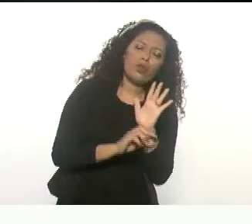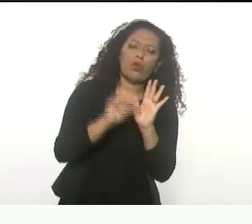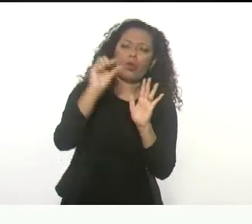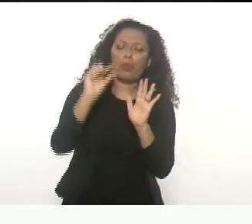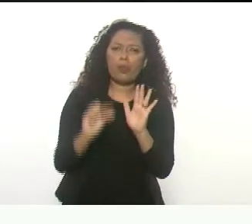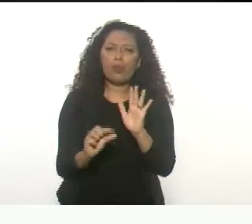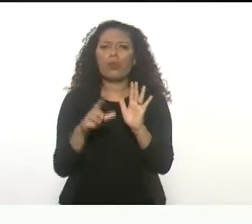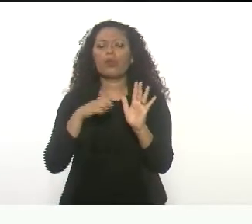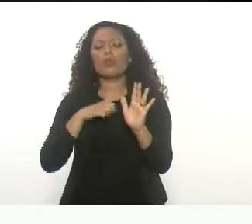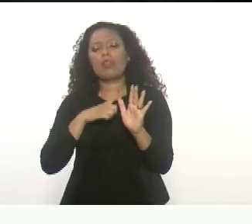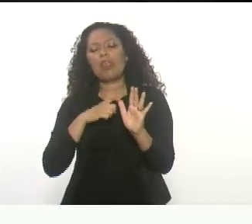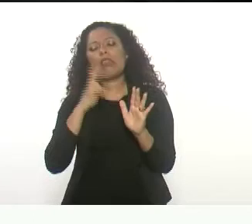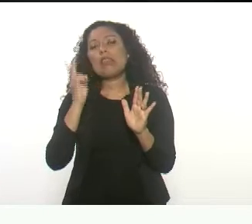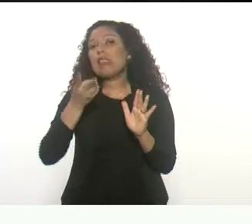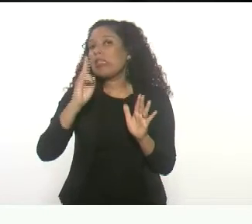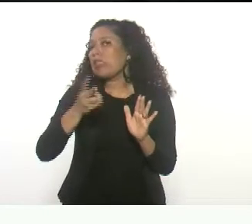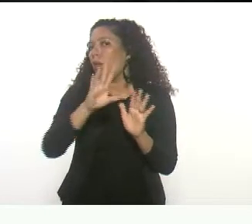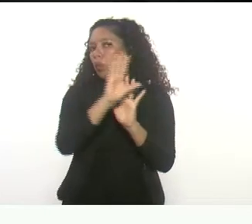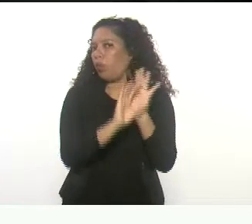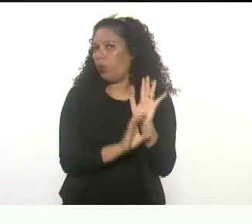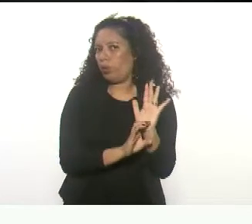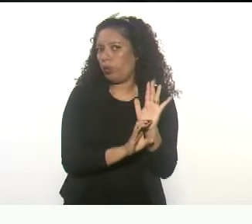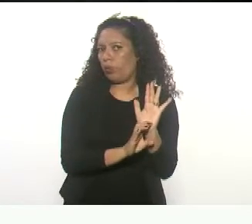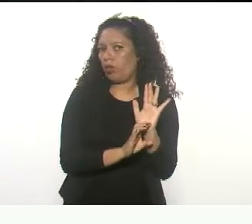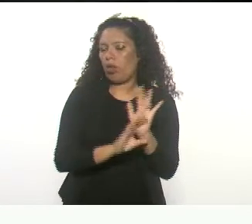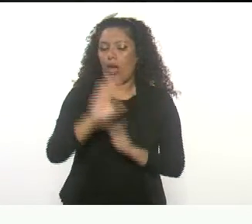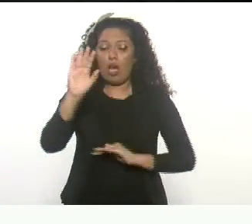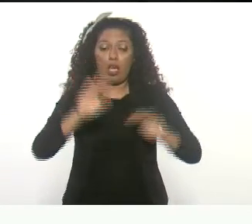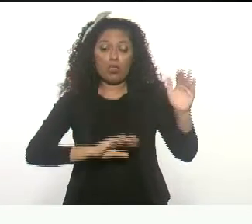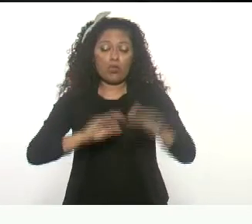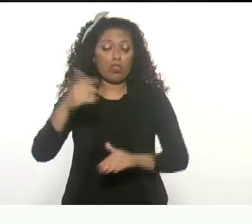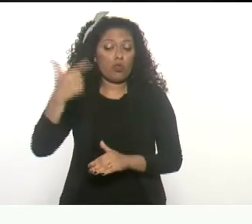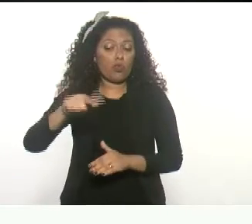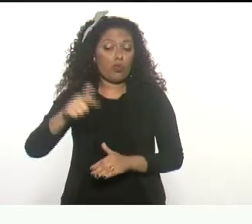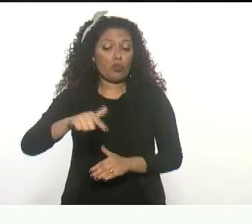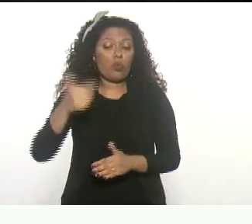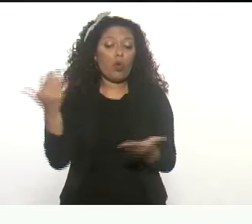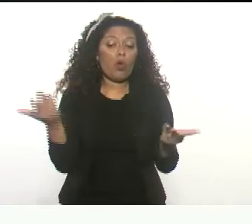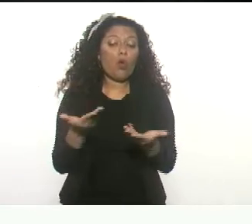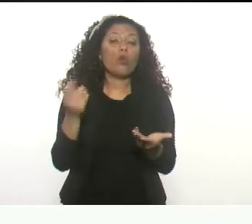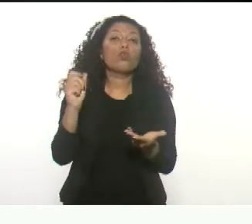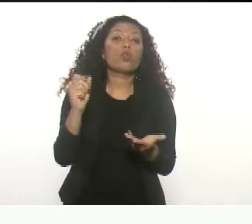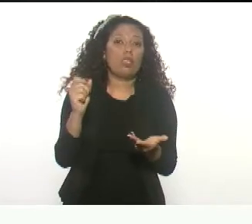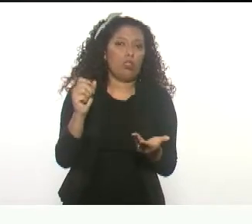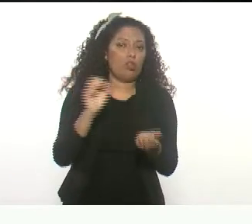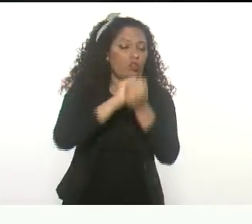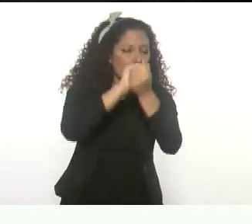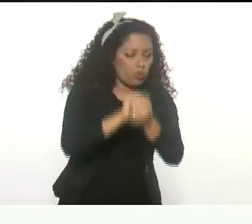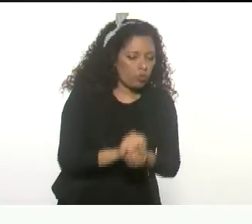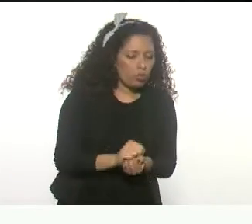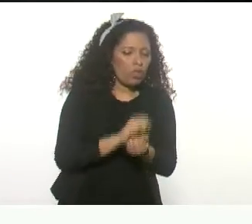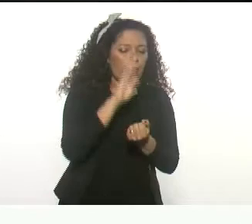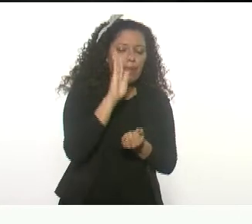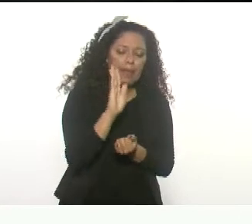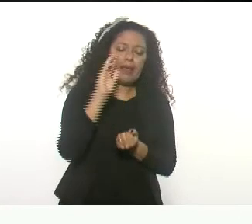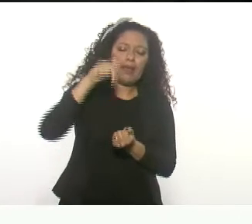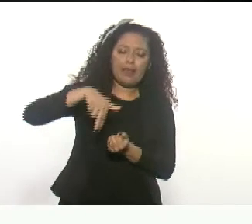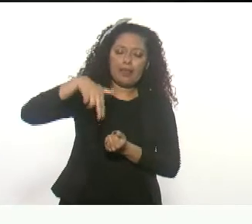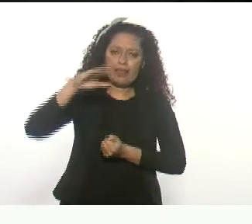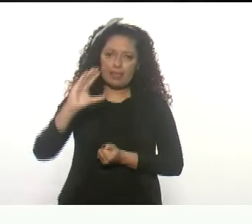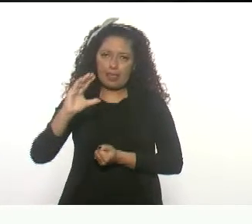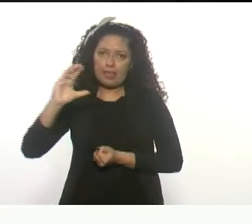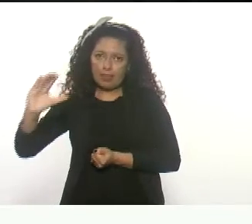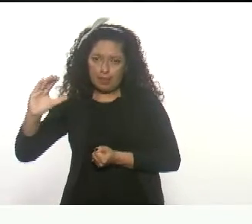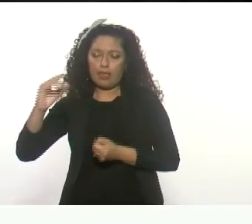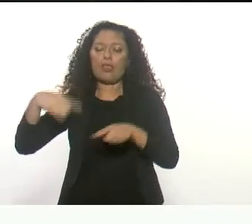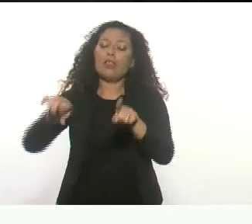sempre tem algum currículo, né? O que não tem é, hoje, um currículo alinhado à BNCC e realizado em